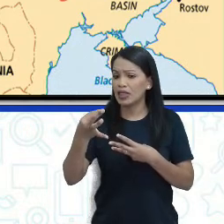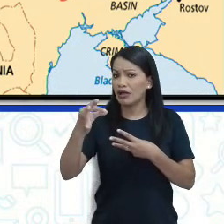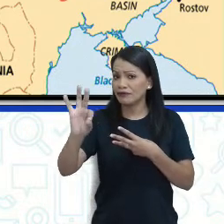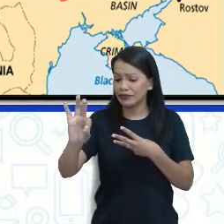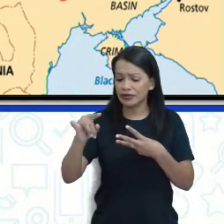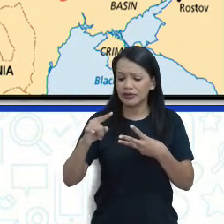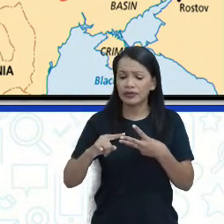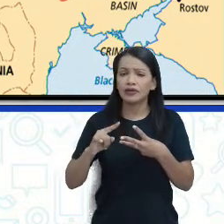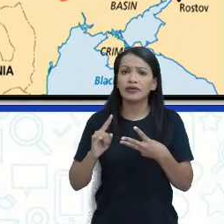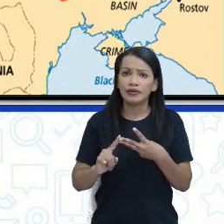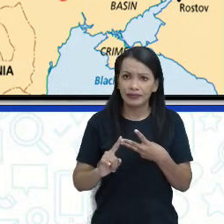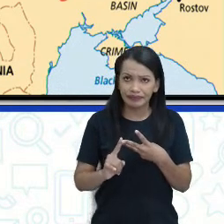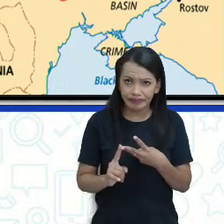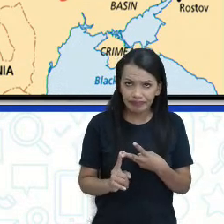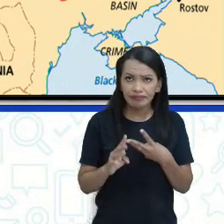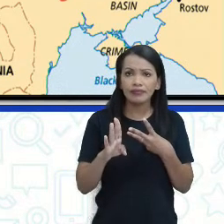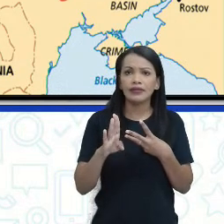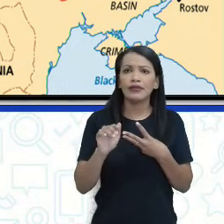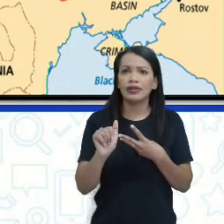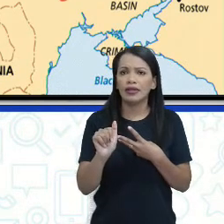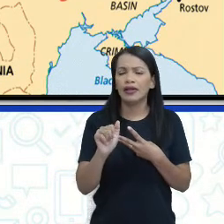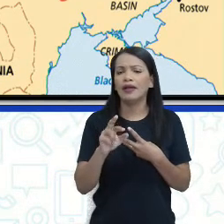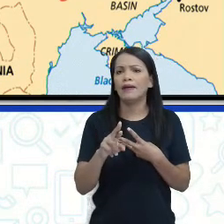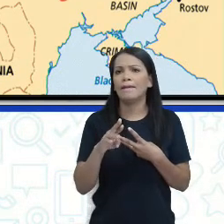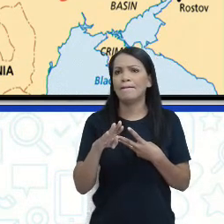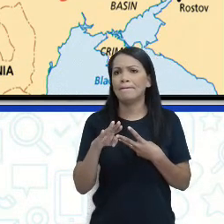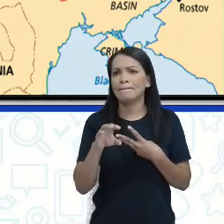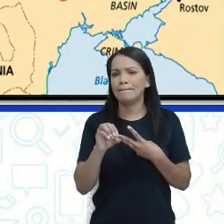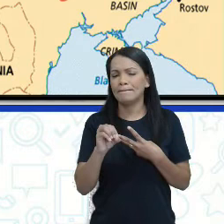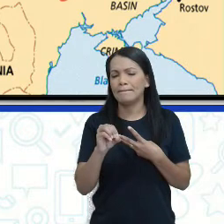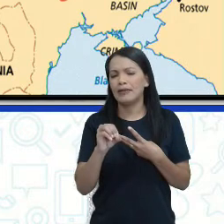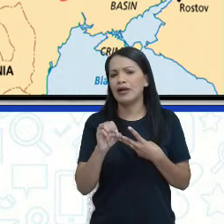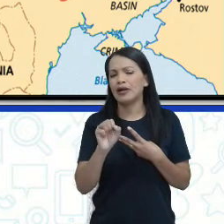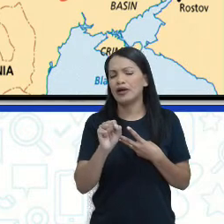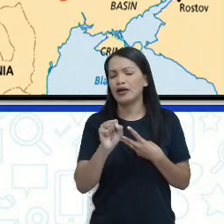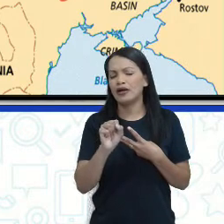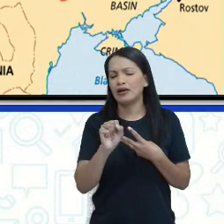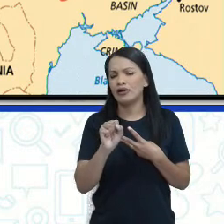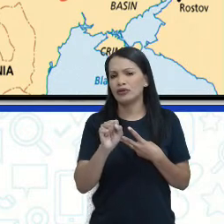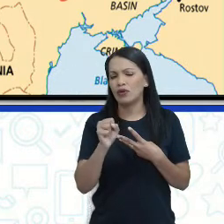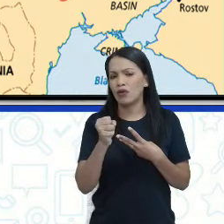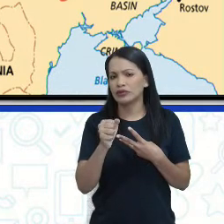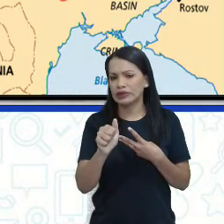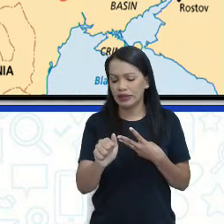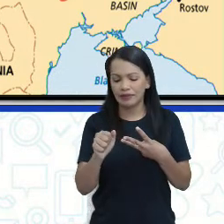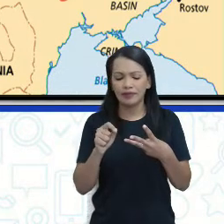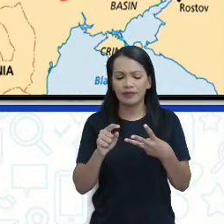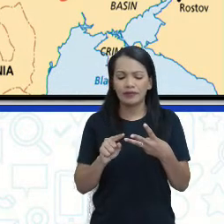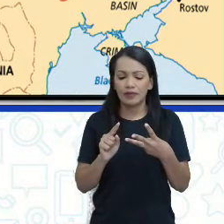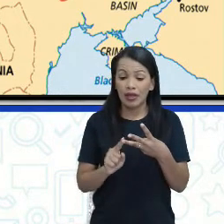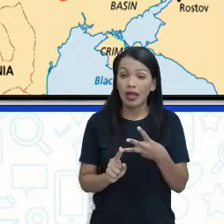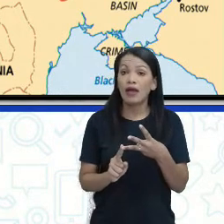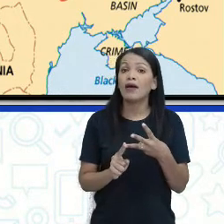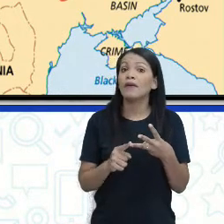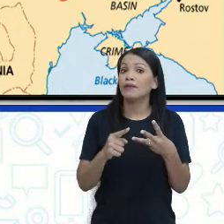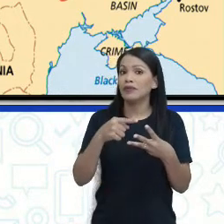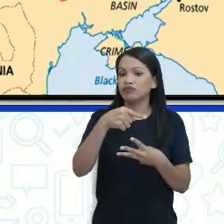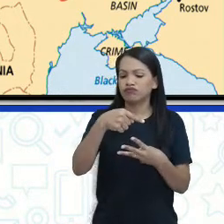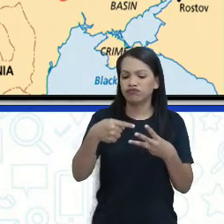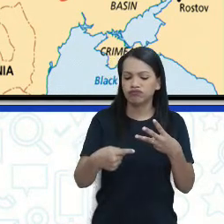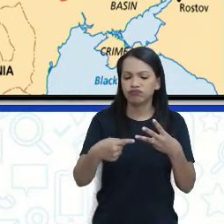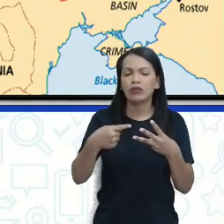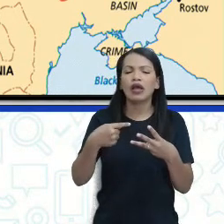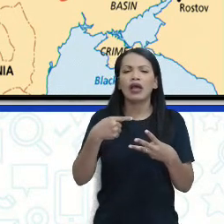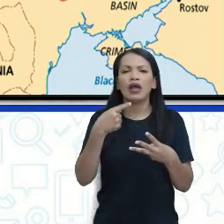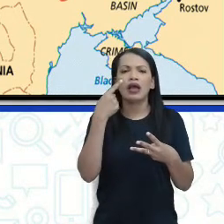né, do Sacro Império Romano Germânico, e o Ricardo Coração de Leão, da Inglaterra, né? Então, a Cruzada dos Reis, quando eles